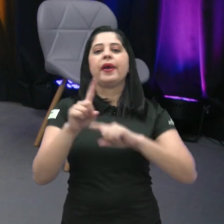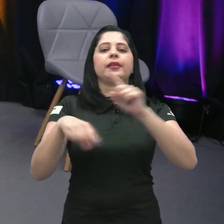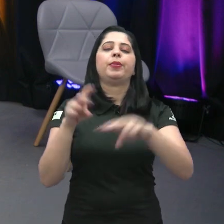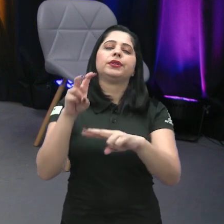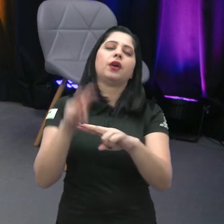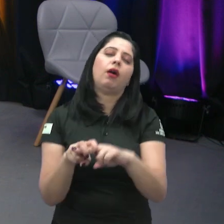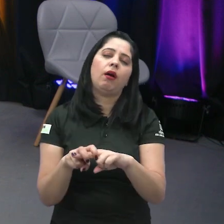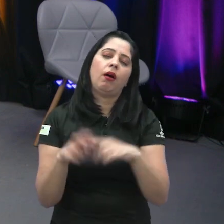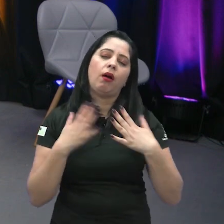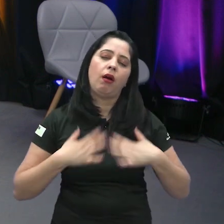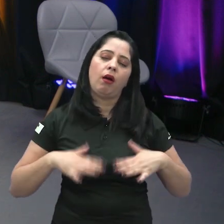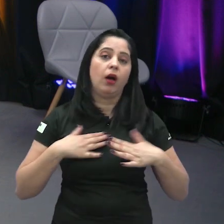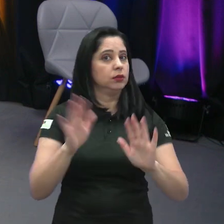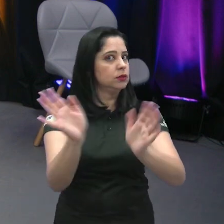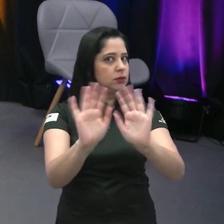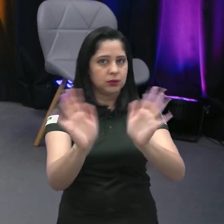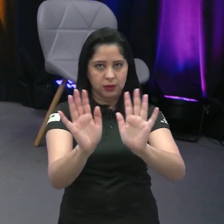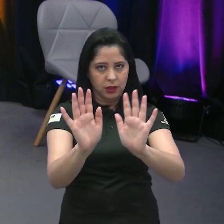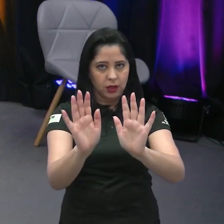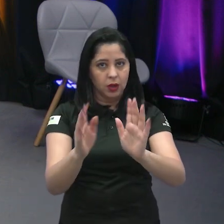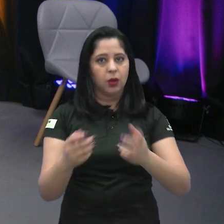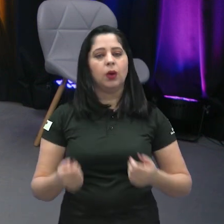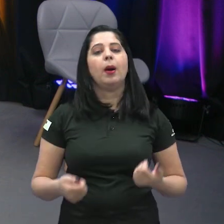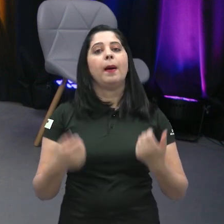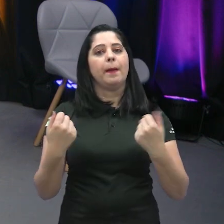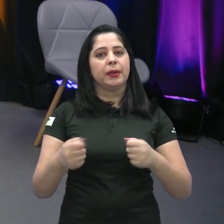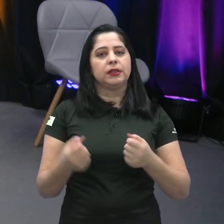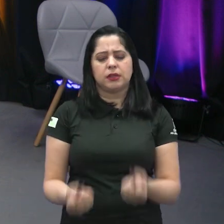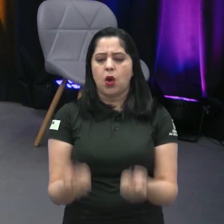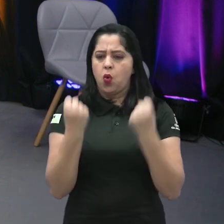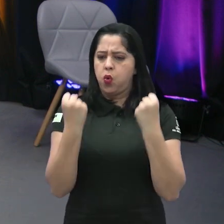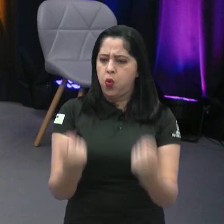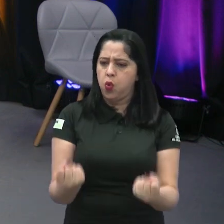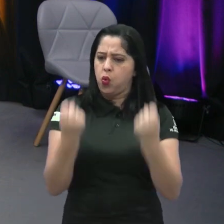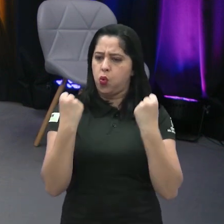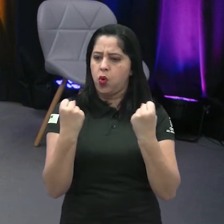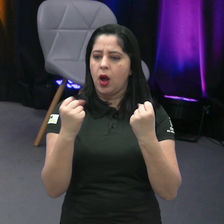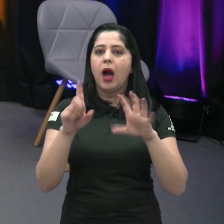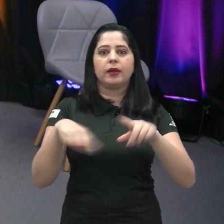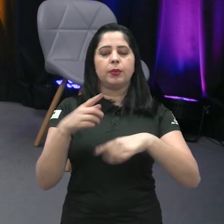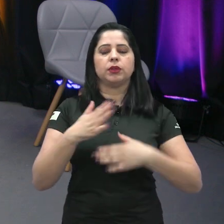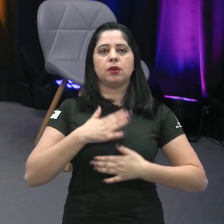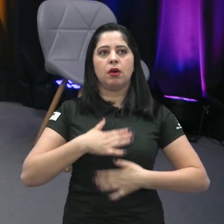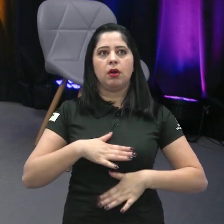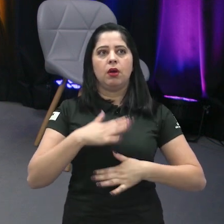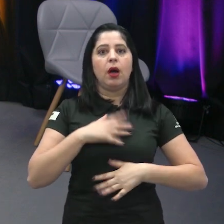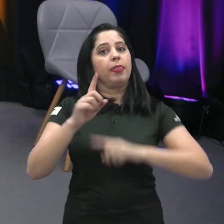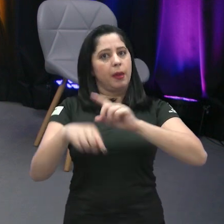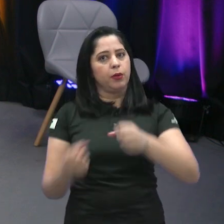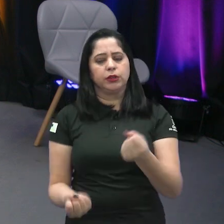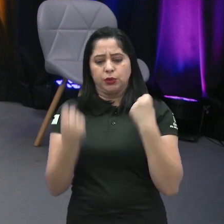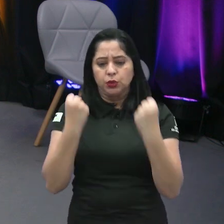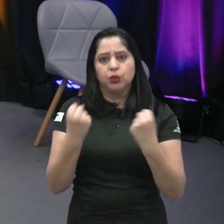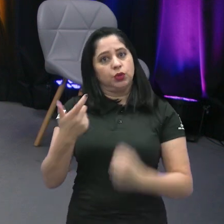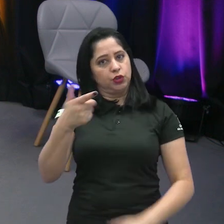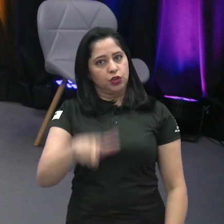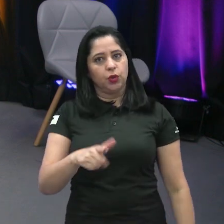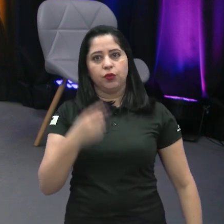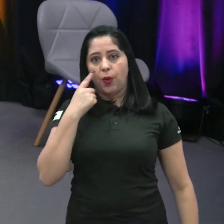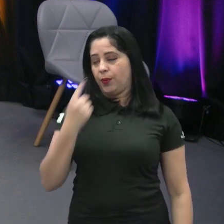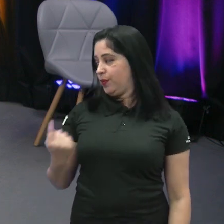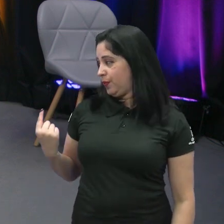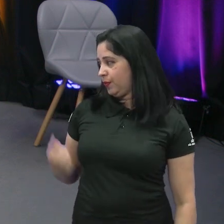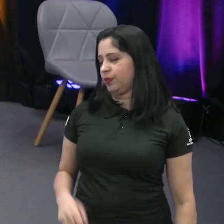Eu quero que você se recupere, sinta o coração mais calmo, para depois tornar a fazer de novo. Então, primeiro